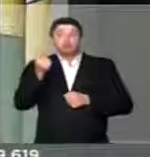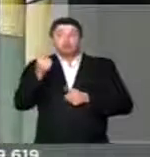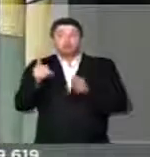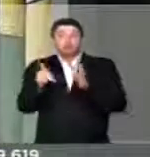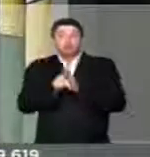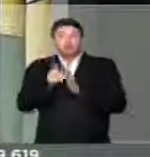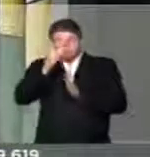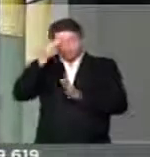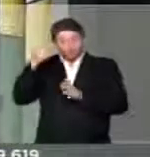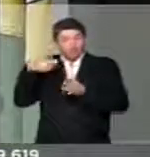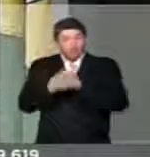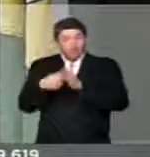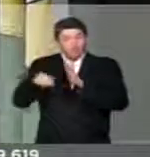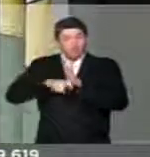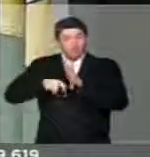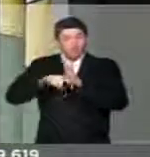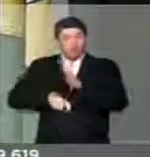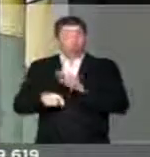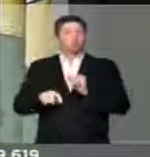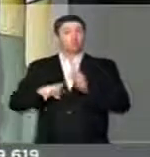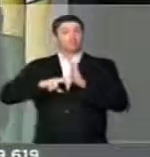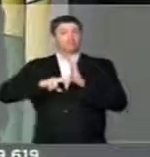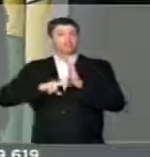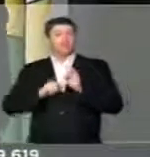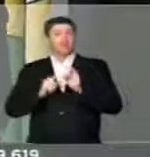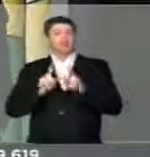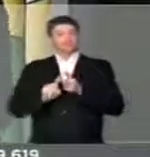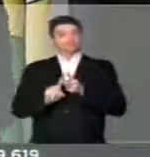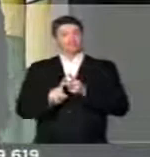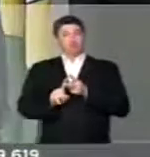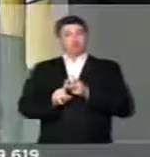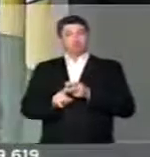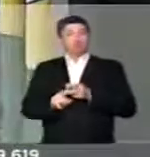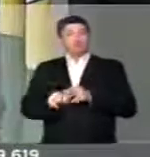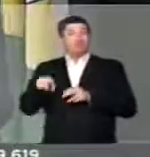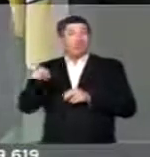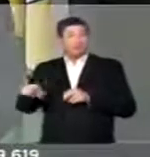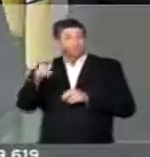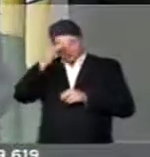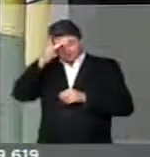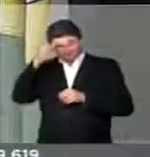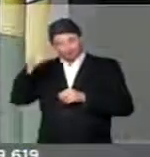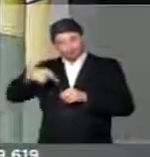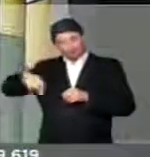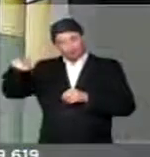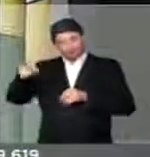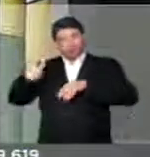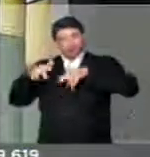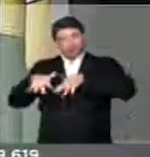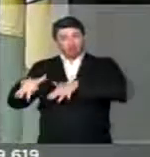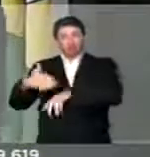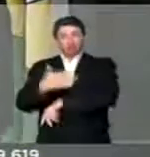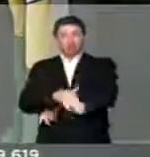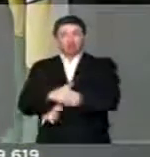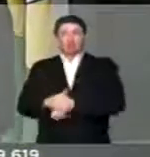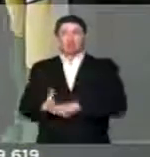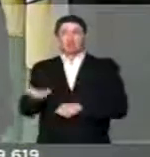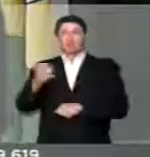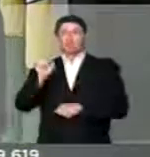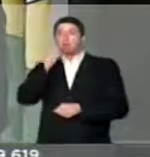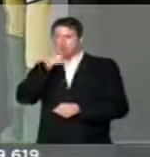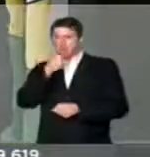do contribuinte, com sindicalistas. São esses que vão para as ruas atrás do pão